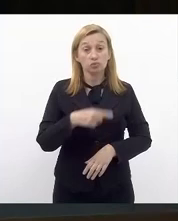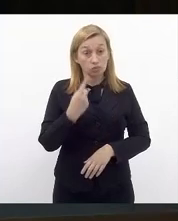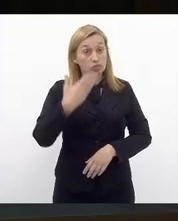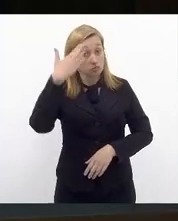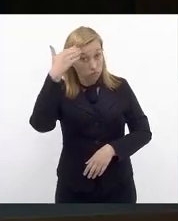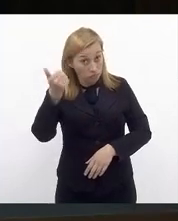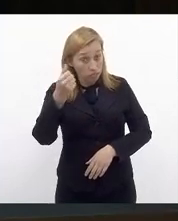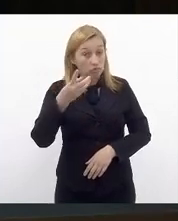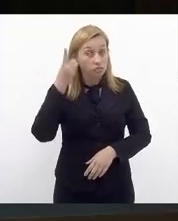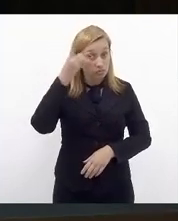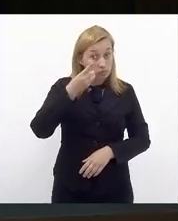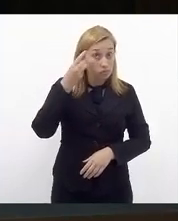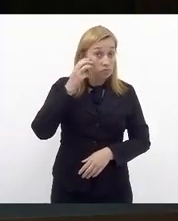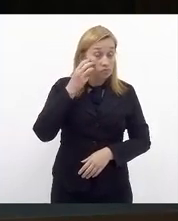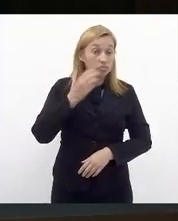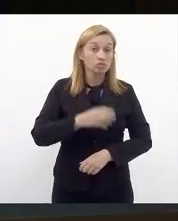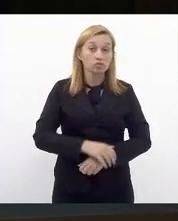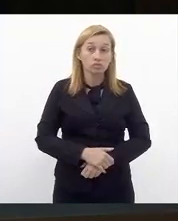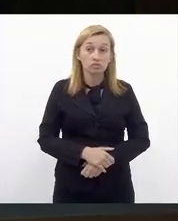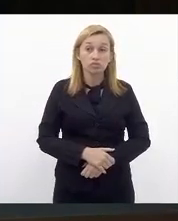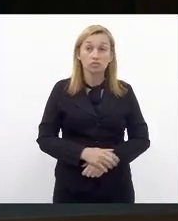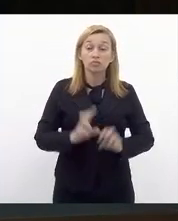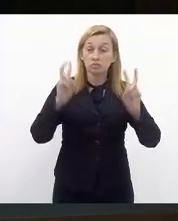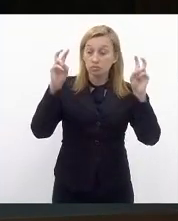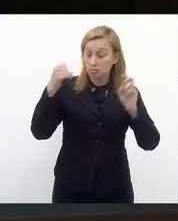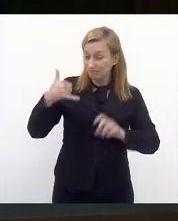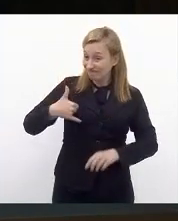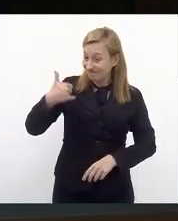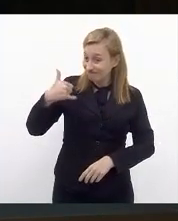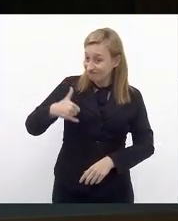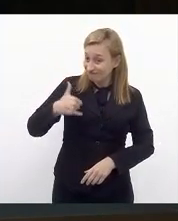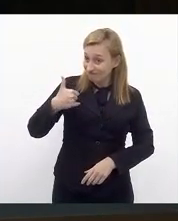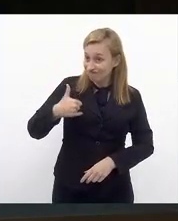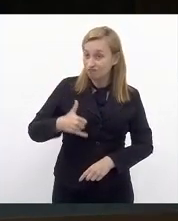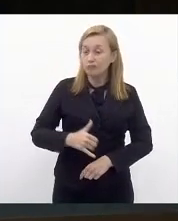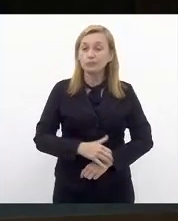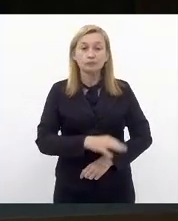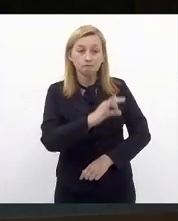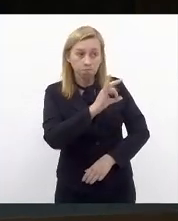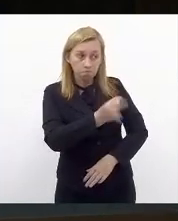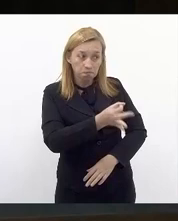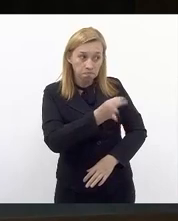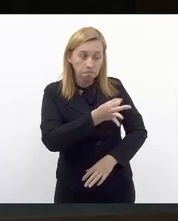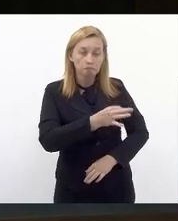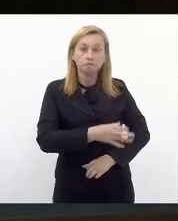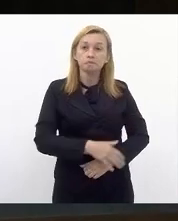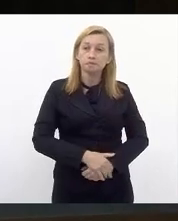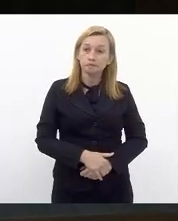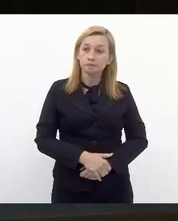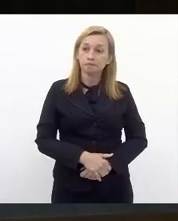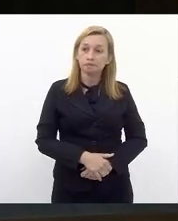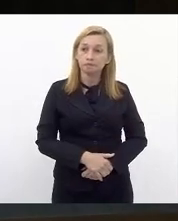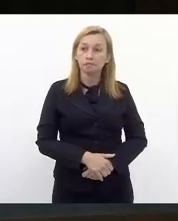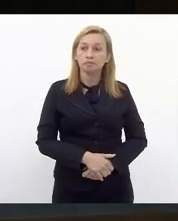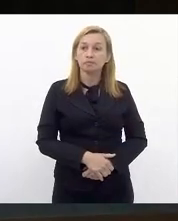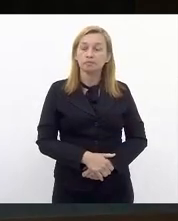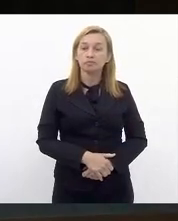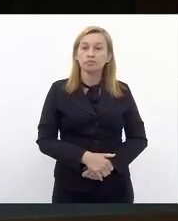sabemos Deputado waldeck que a questão da idade seria de fato uma uma